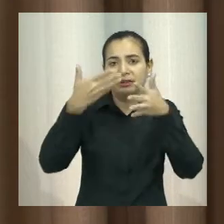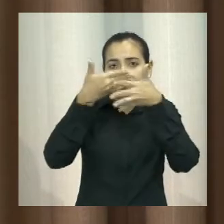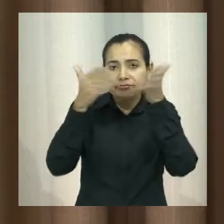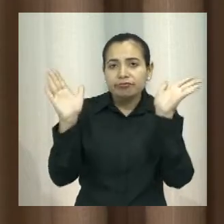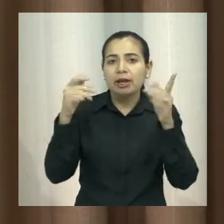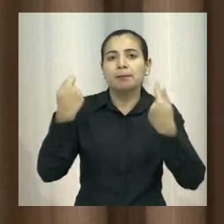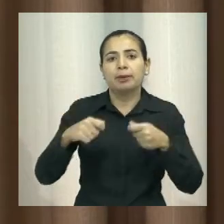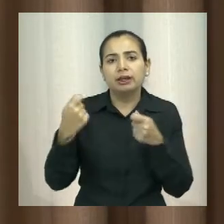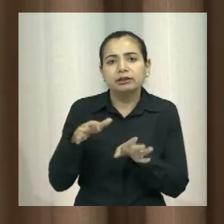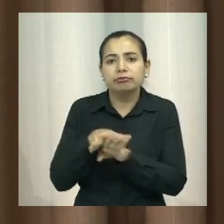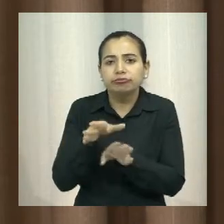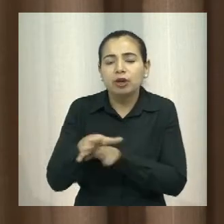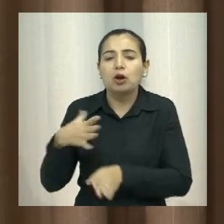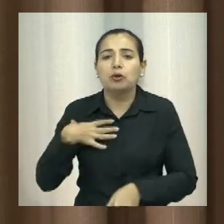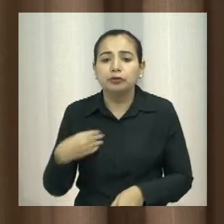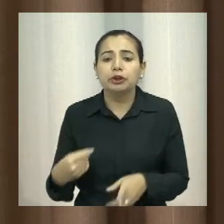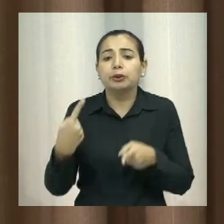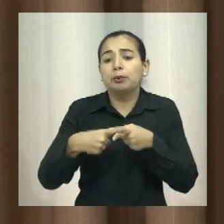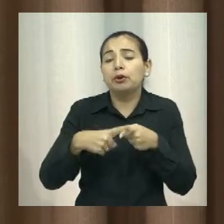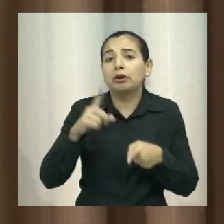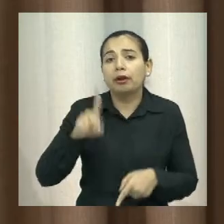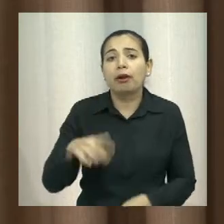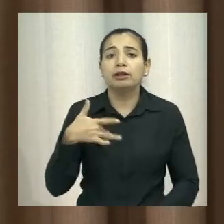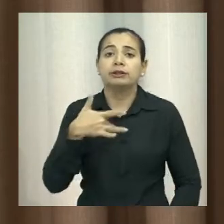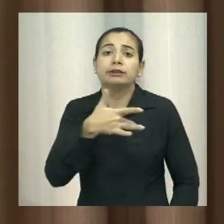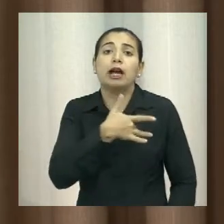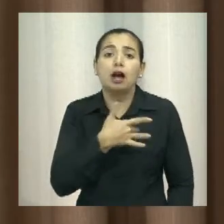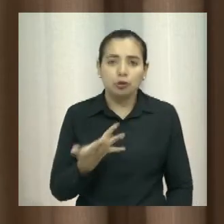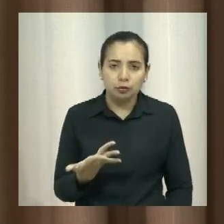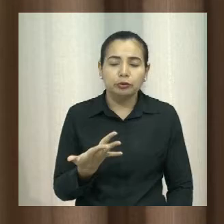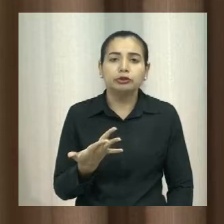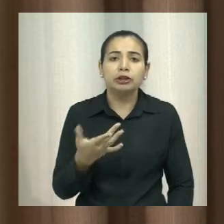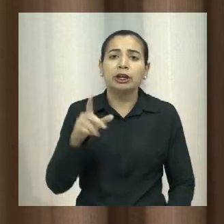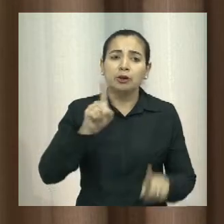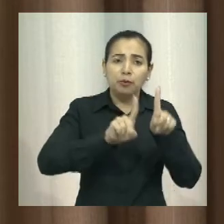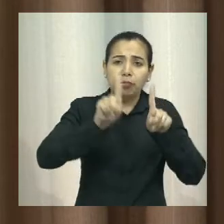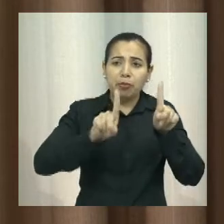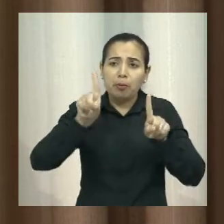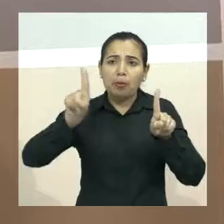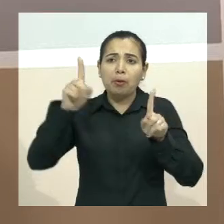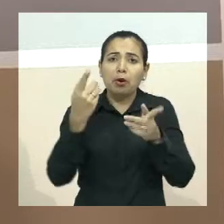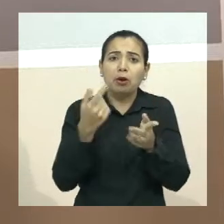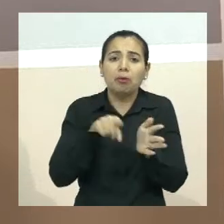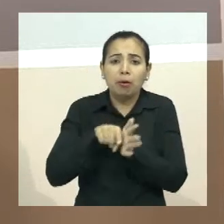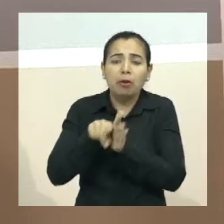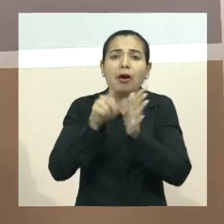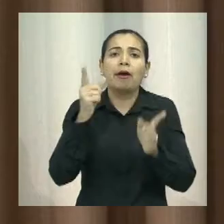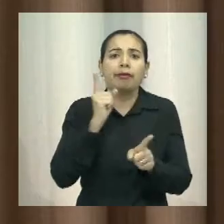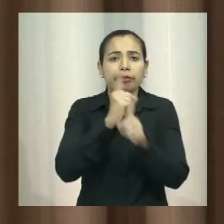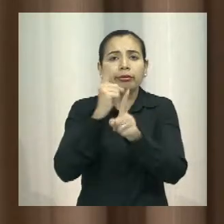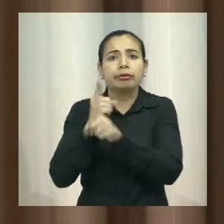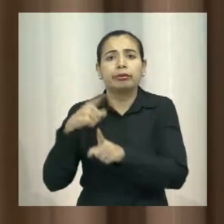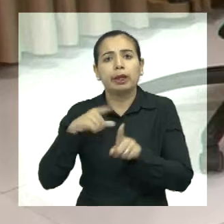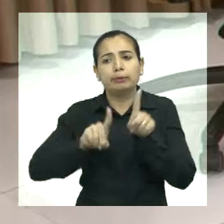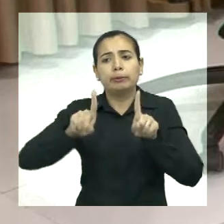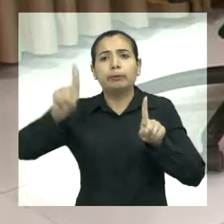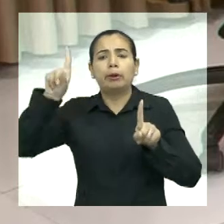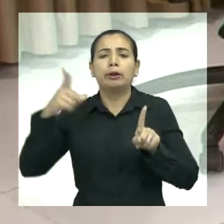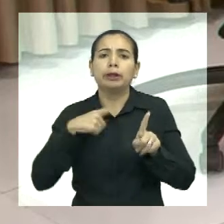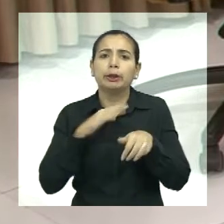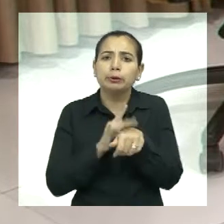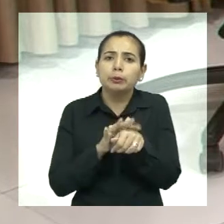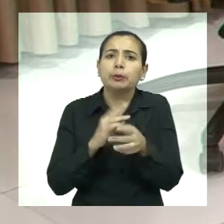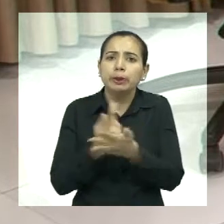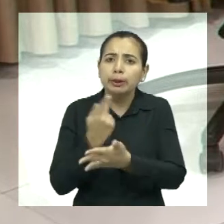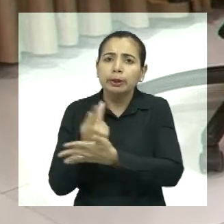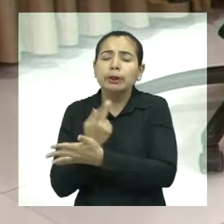doenças, né, os dados e estatísticas mostram aí o reflexo disso. E dentro desse contexto, né, apresentado pelo